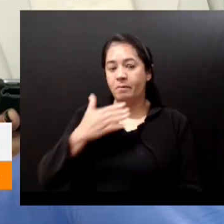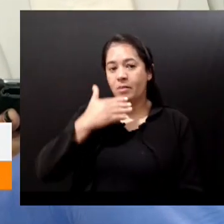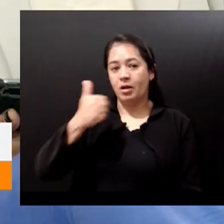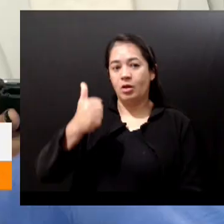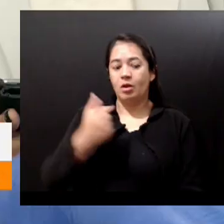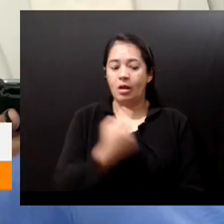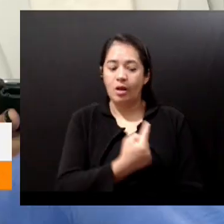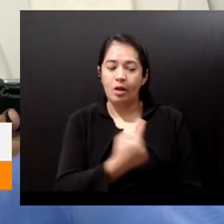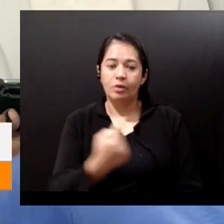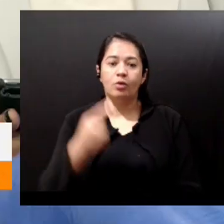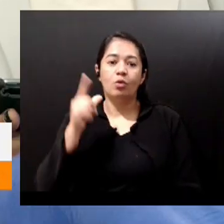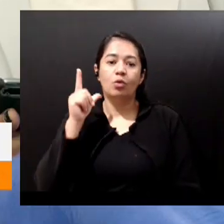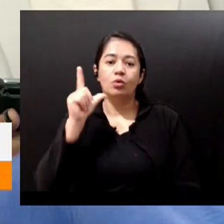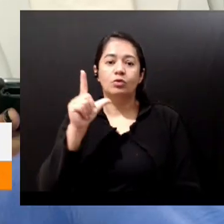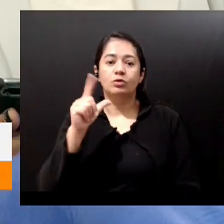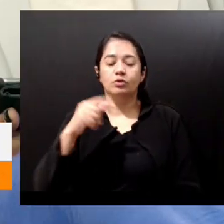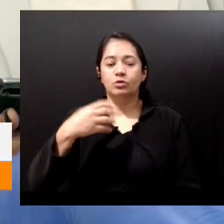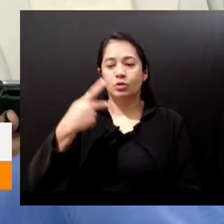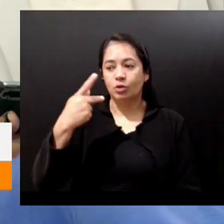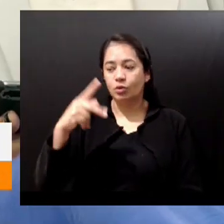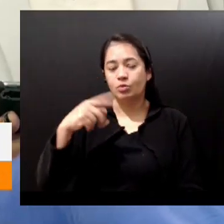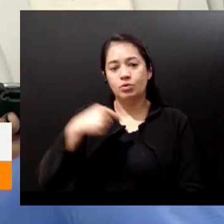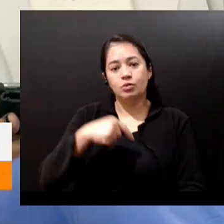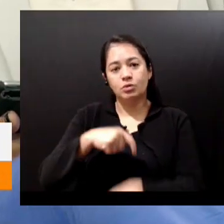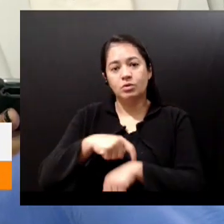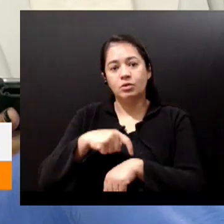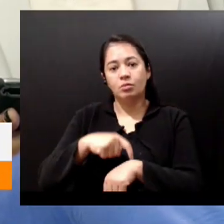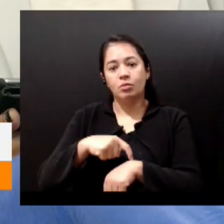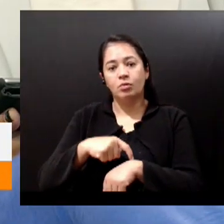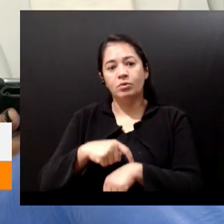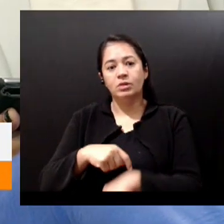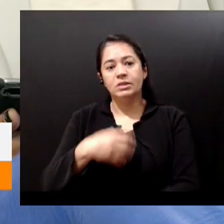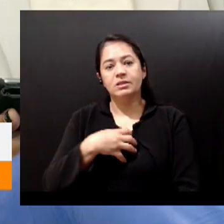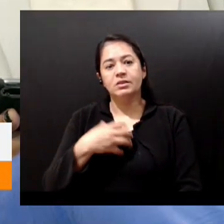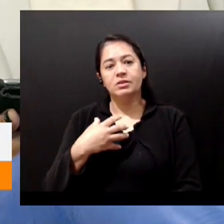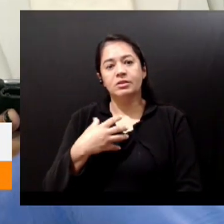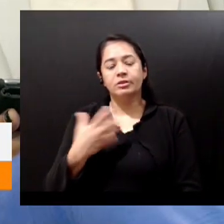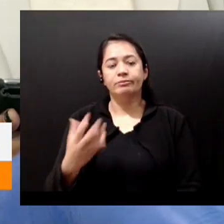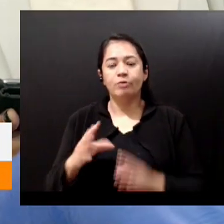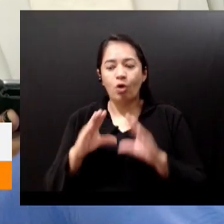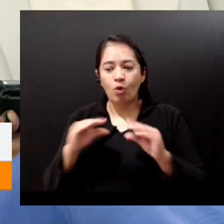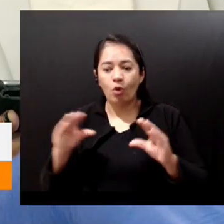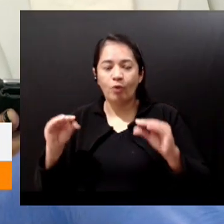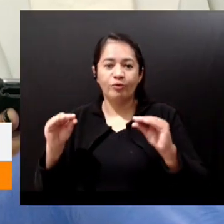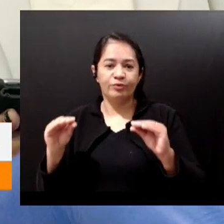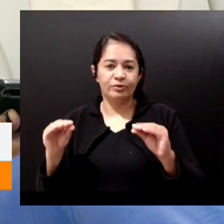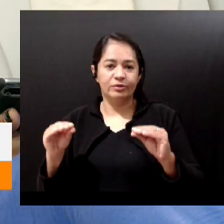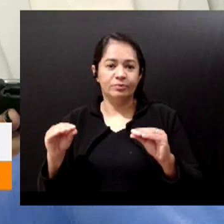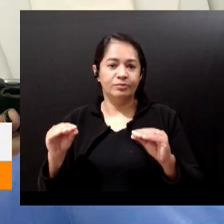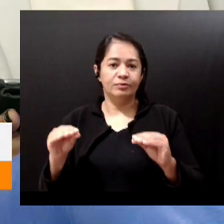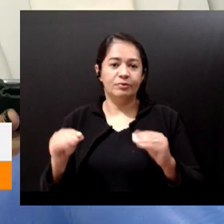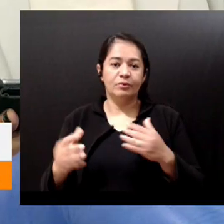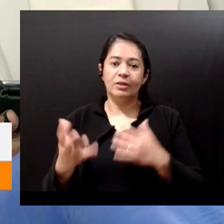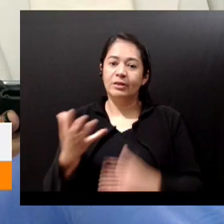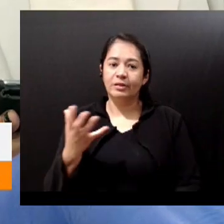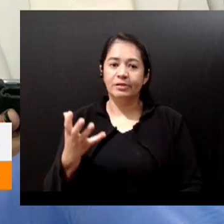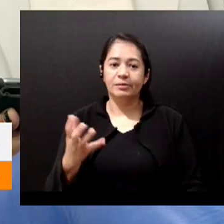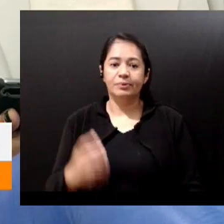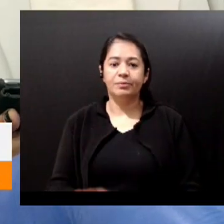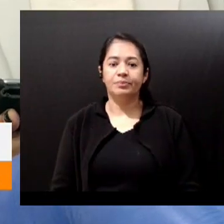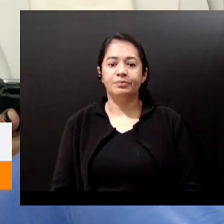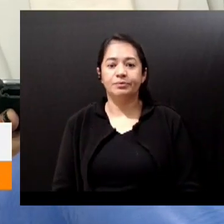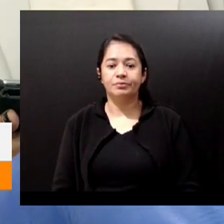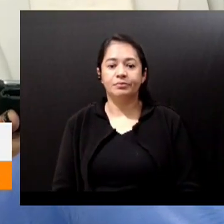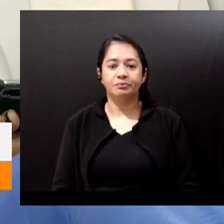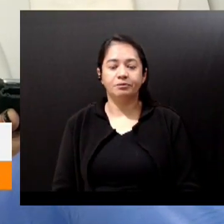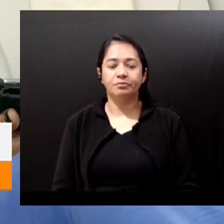seu momento, né, se sinta confortável de ouvir a música que quiser, né? Porém, né,